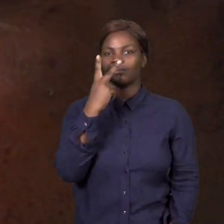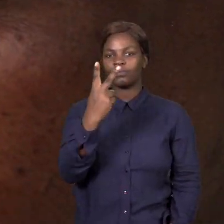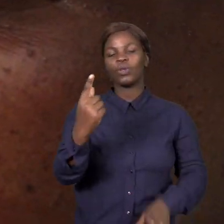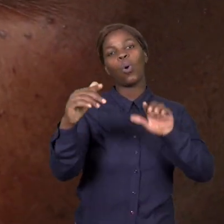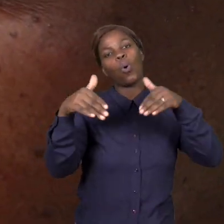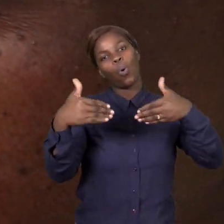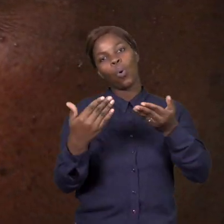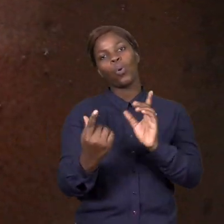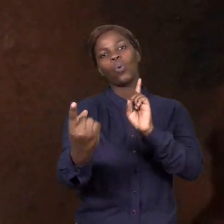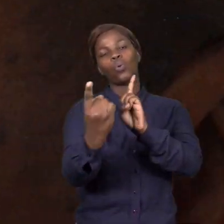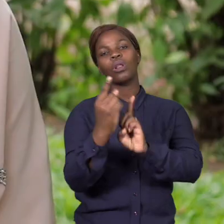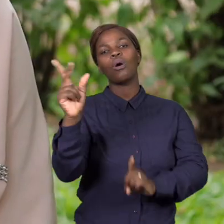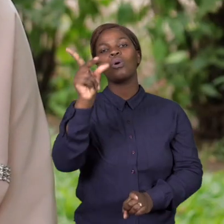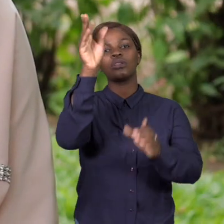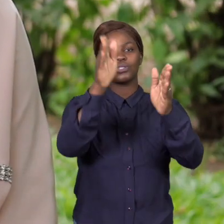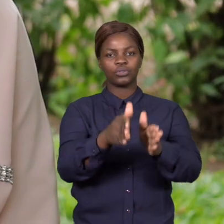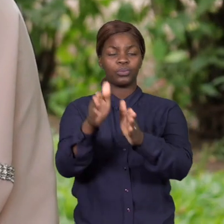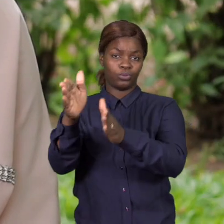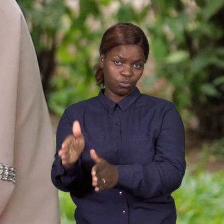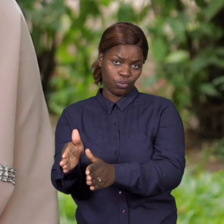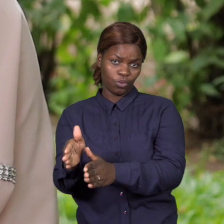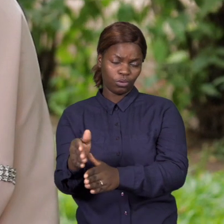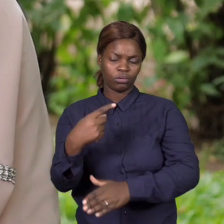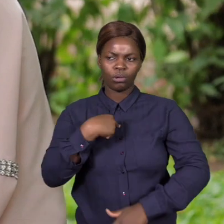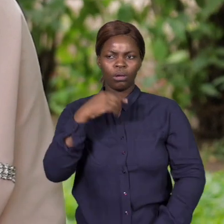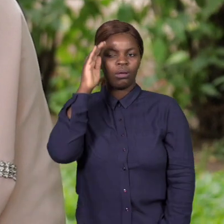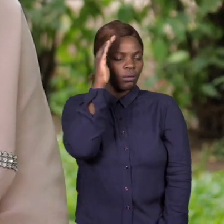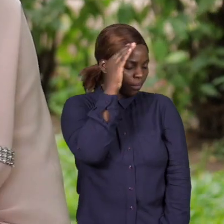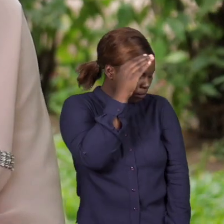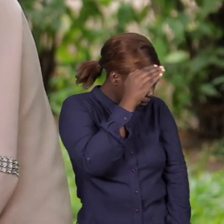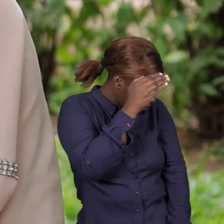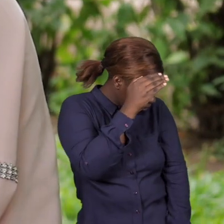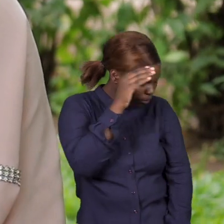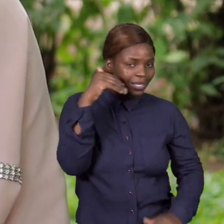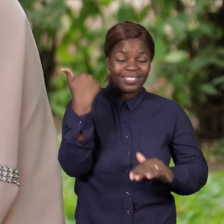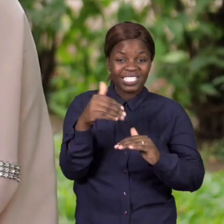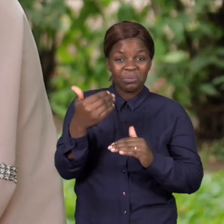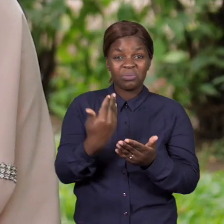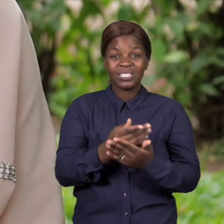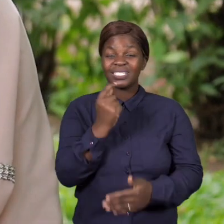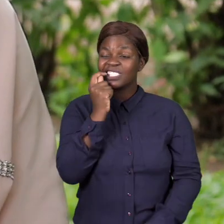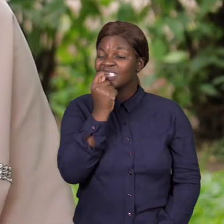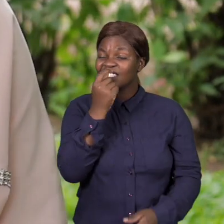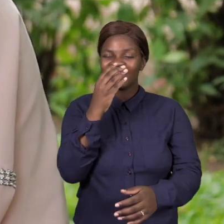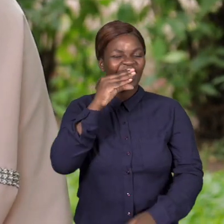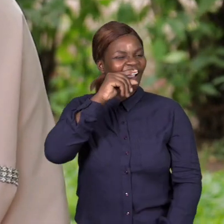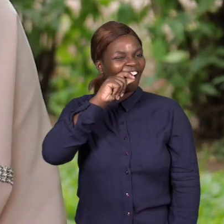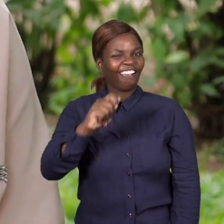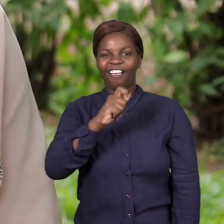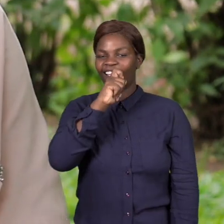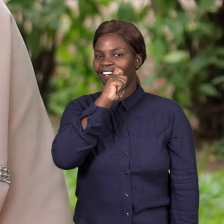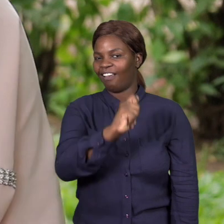perante outras pessoas. Mas chegou a certo ponto já ter vergonha, porque eu tinha saído mesmo já dentes de